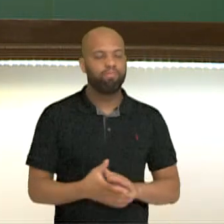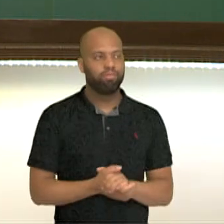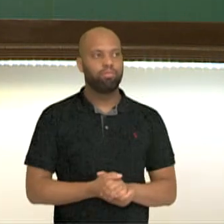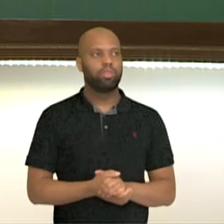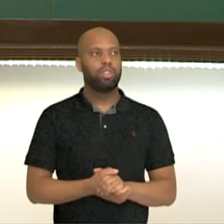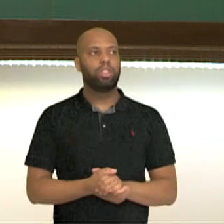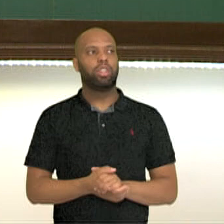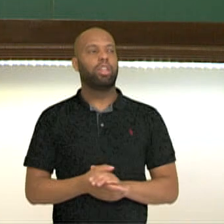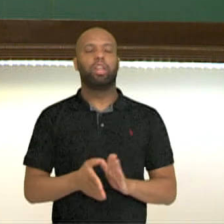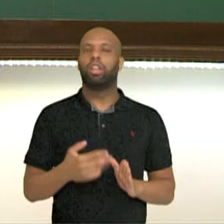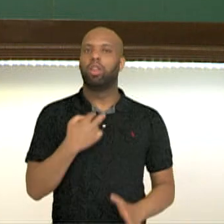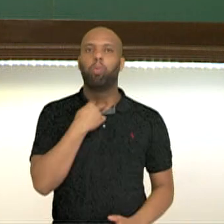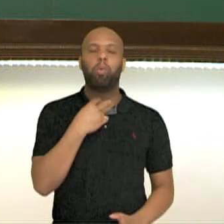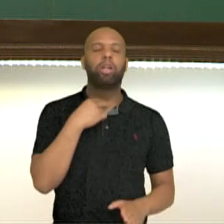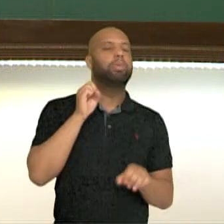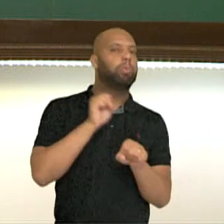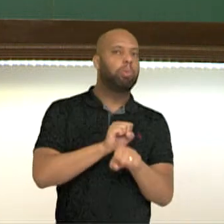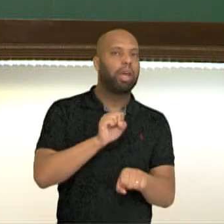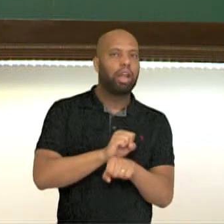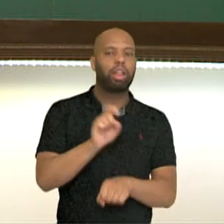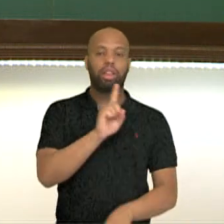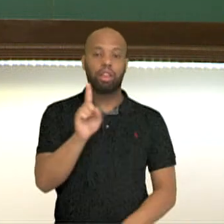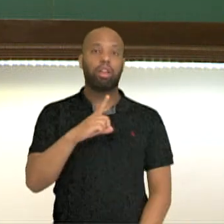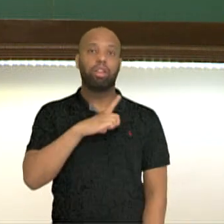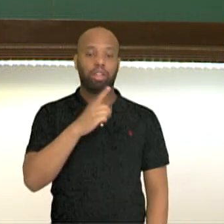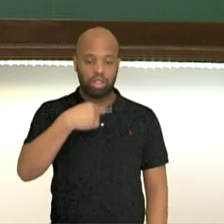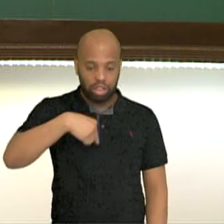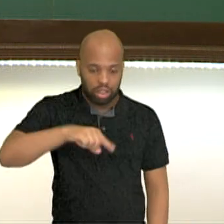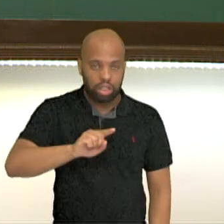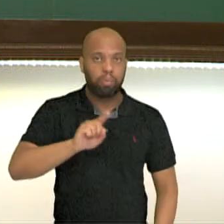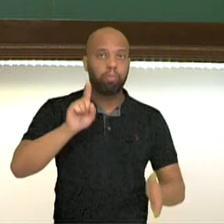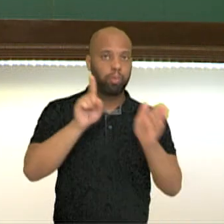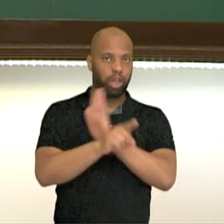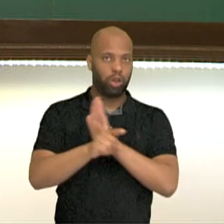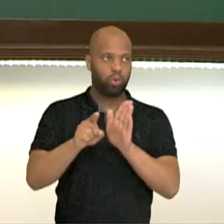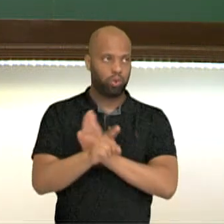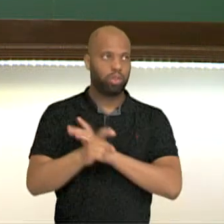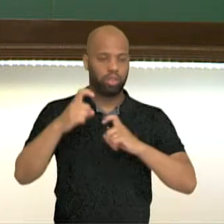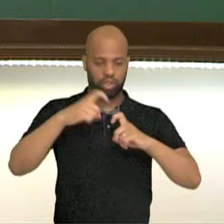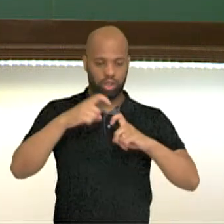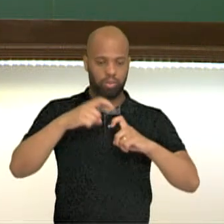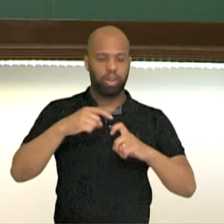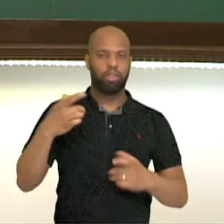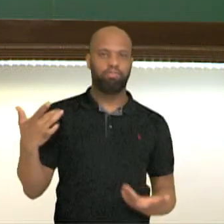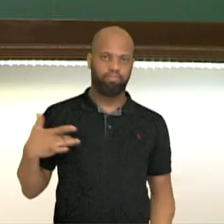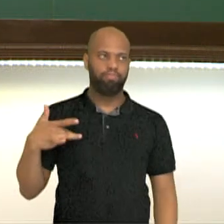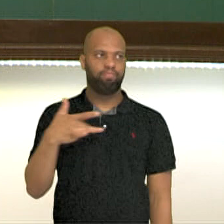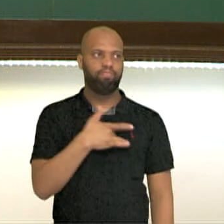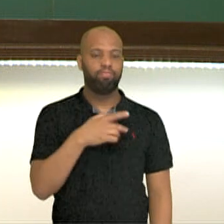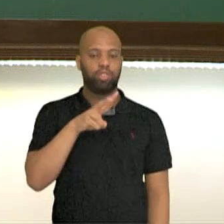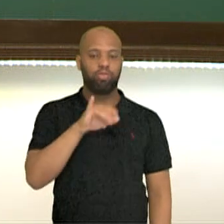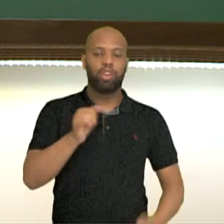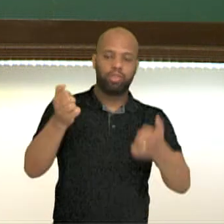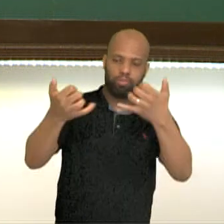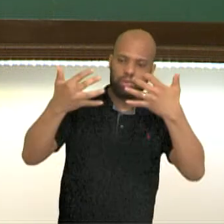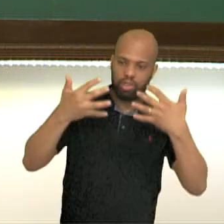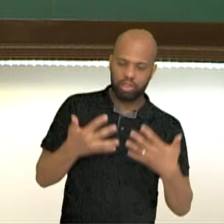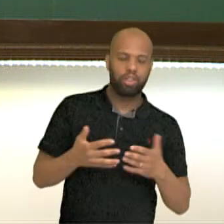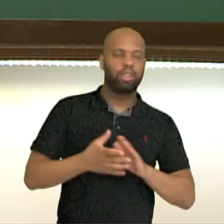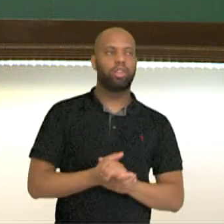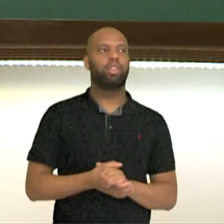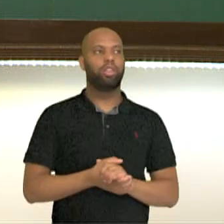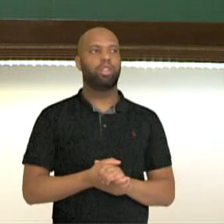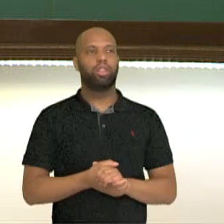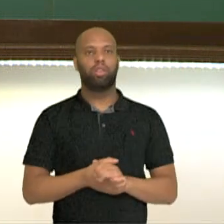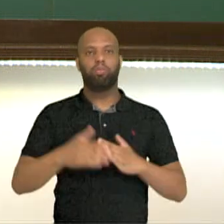não tem que ficar esperando, não. Tem que ir consultar o profissional da saúde. E ele vai dizer para você, ela vai dizer para